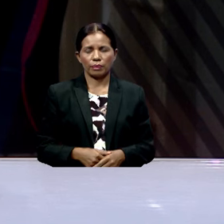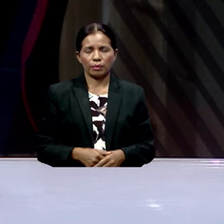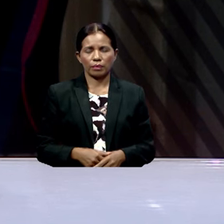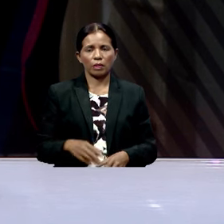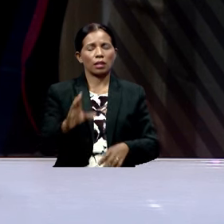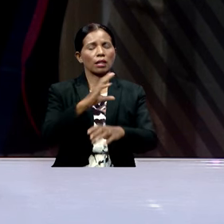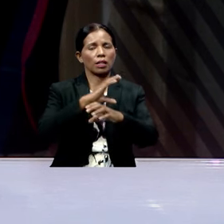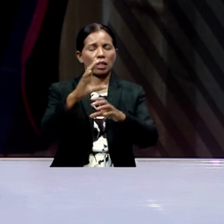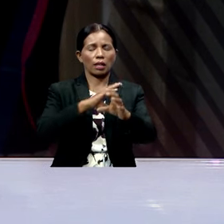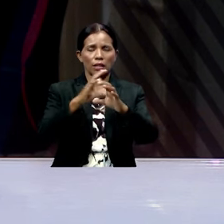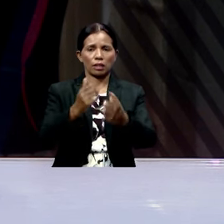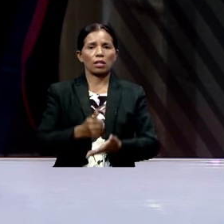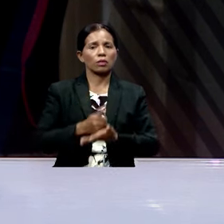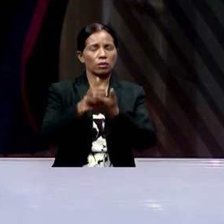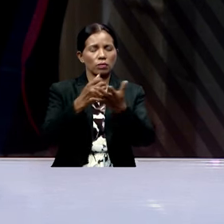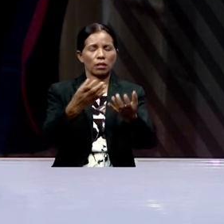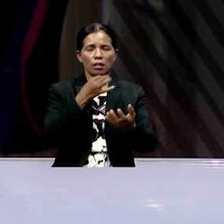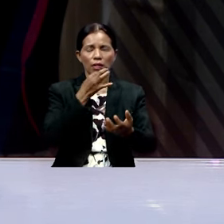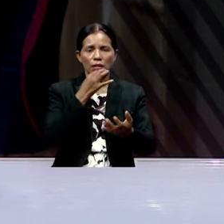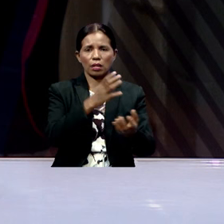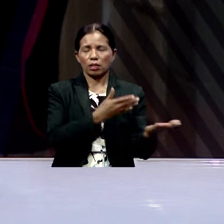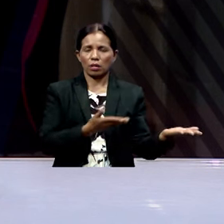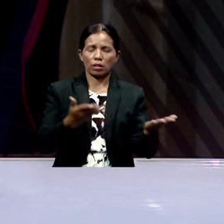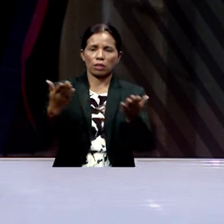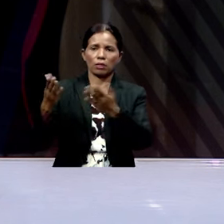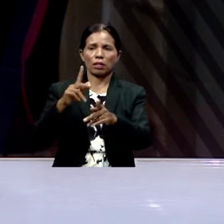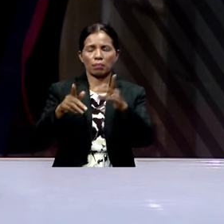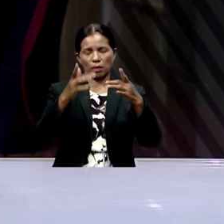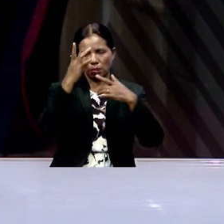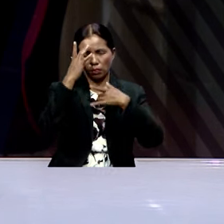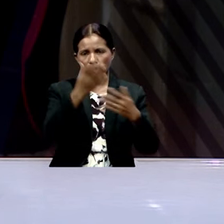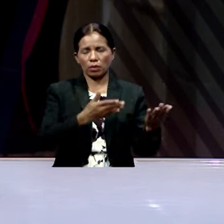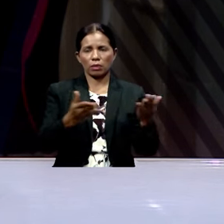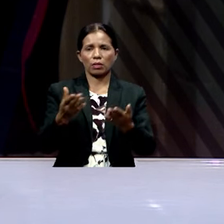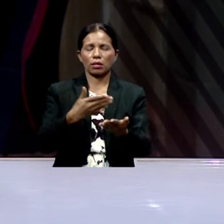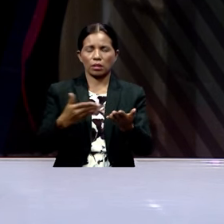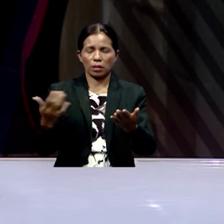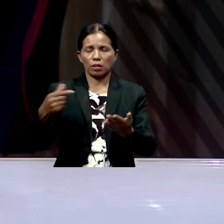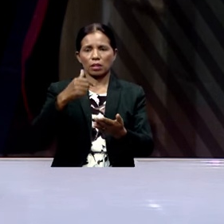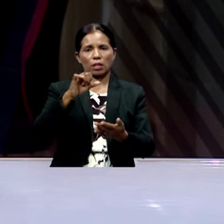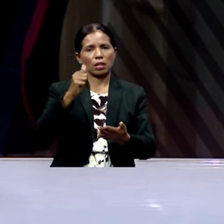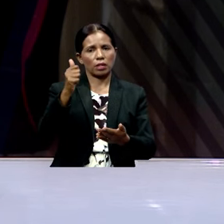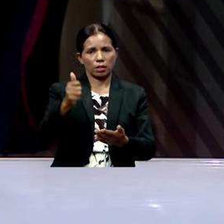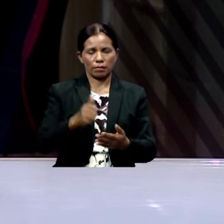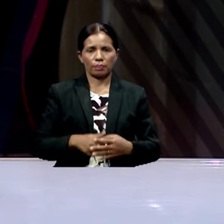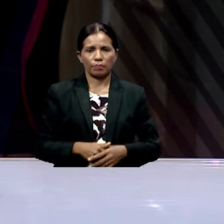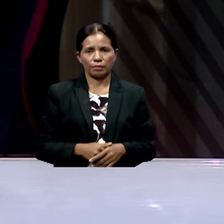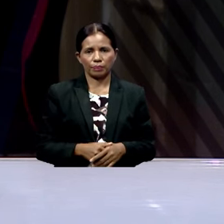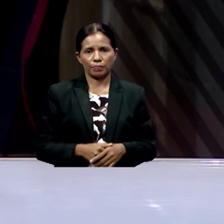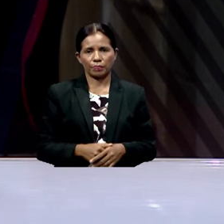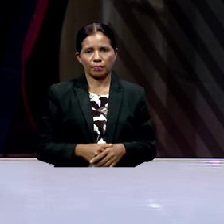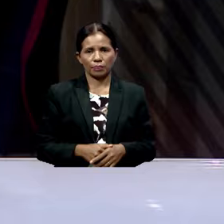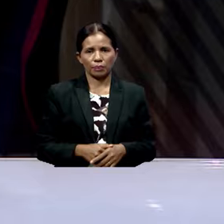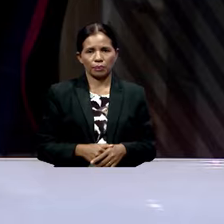Ambulância no caminhonete de ajuda humanitária preparada ONU retransporta paciente no fornecimento Sira para Gaza Norte.